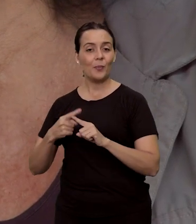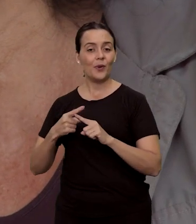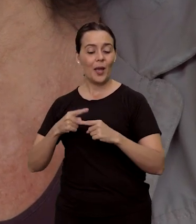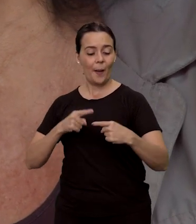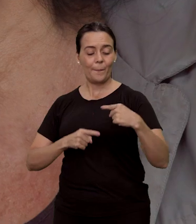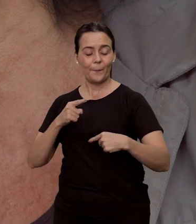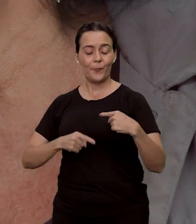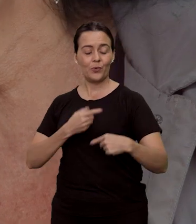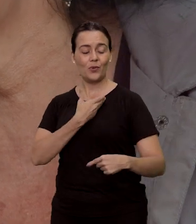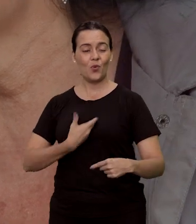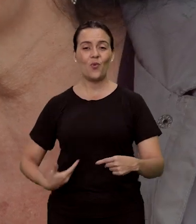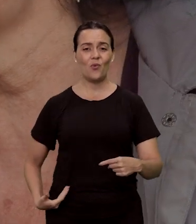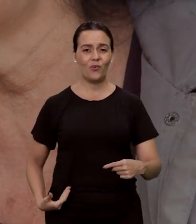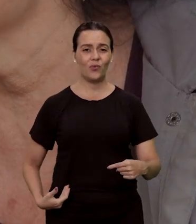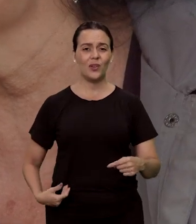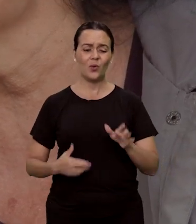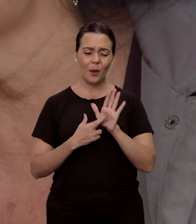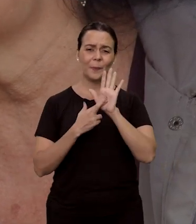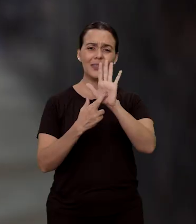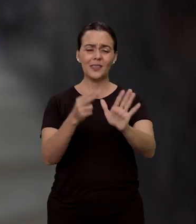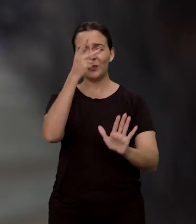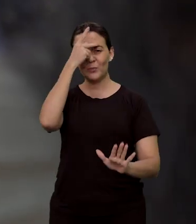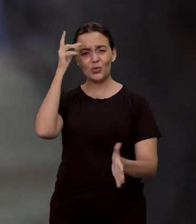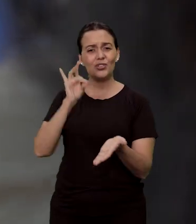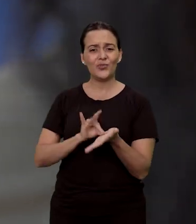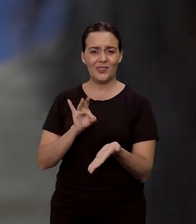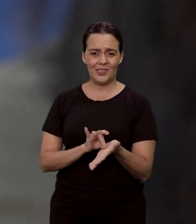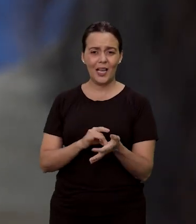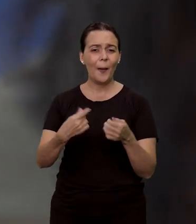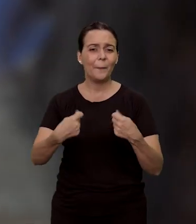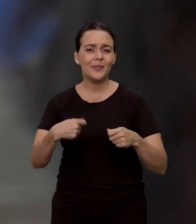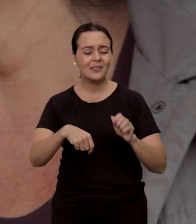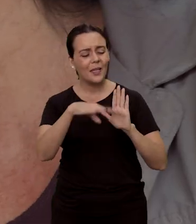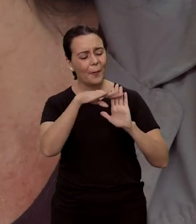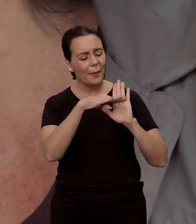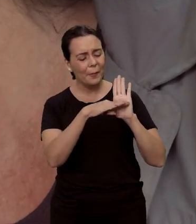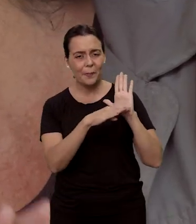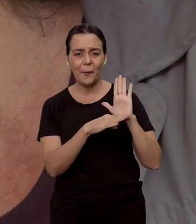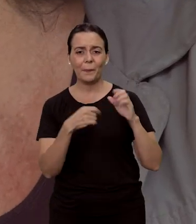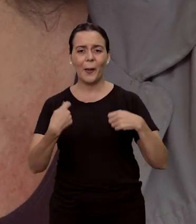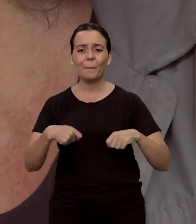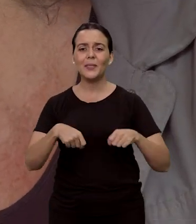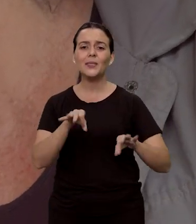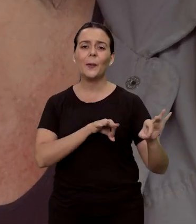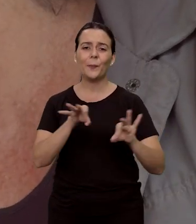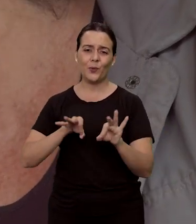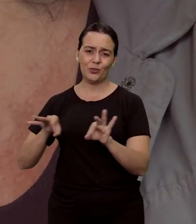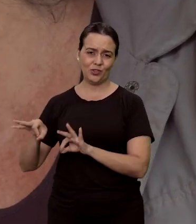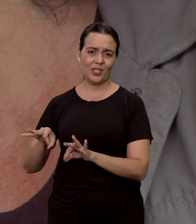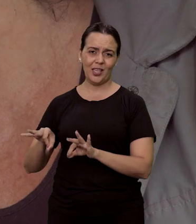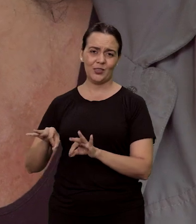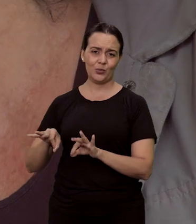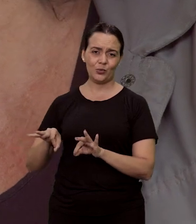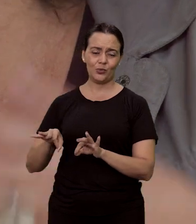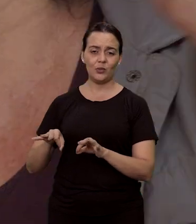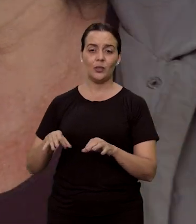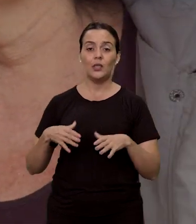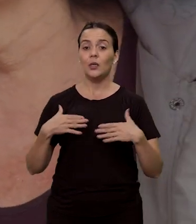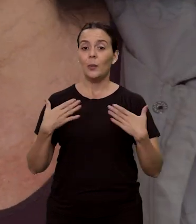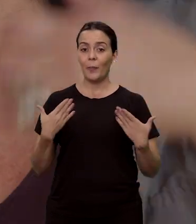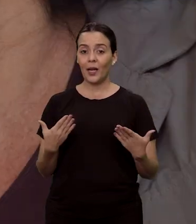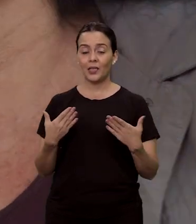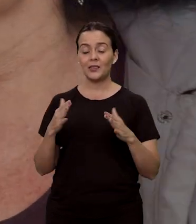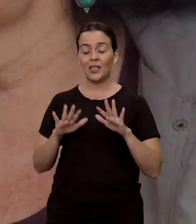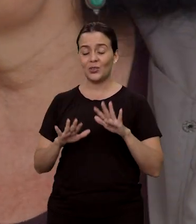políticas públicas representem de verdade as pessoas, sabe? E não representem segmentos que são economicamente muito fortes, mas que